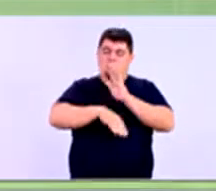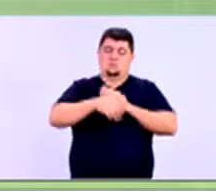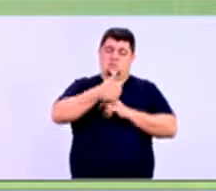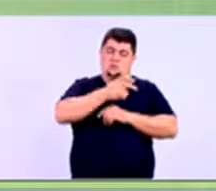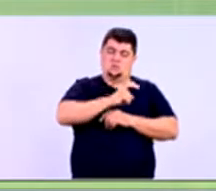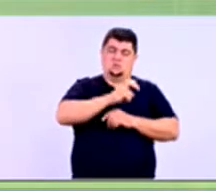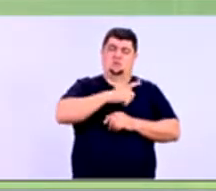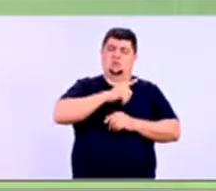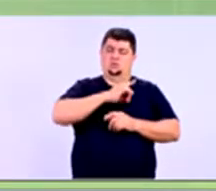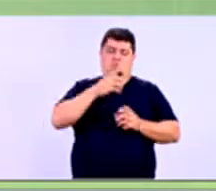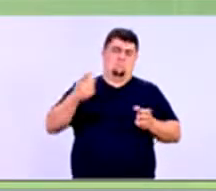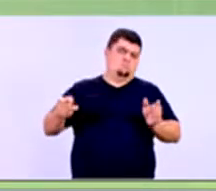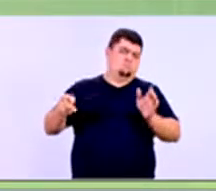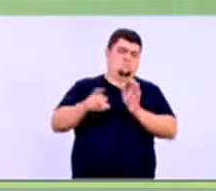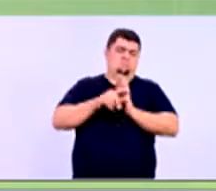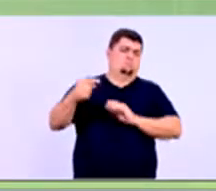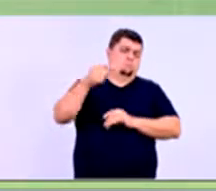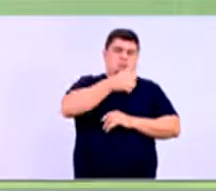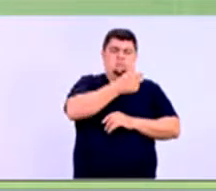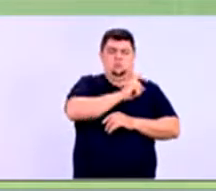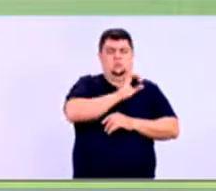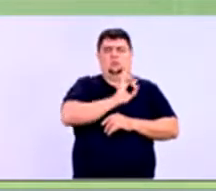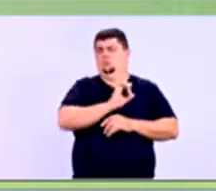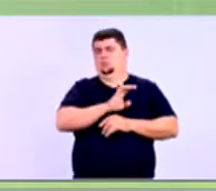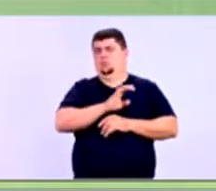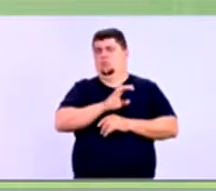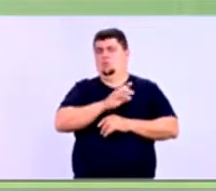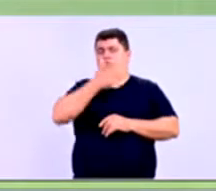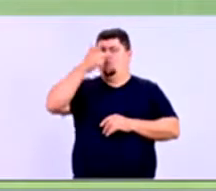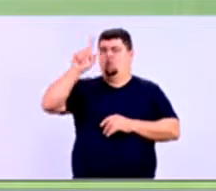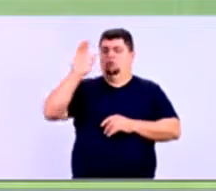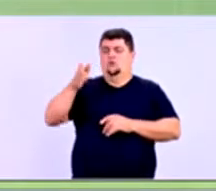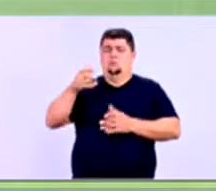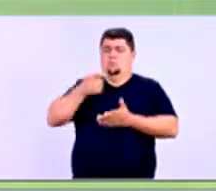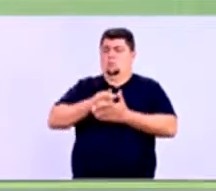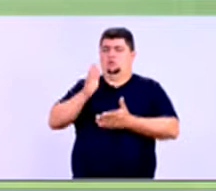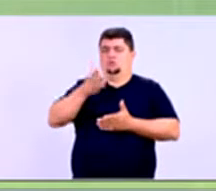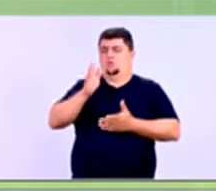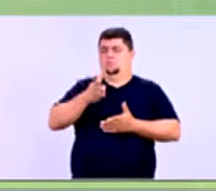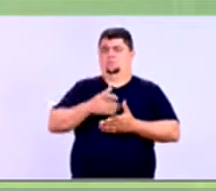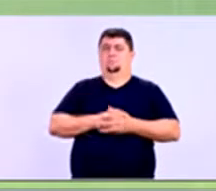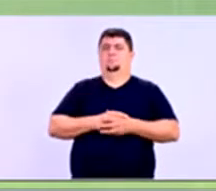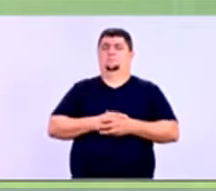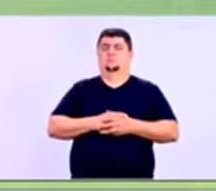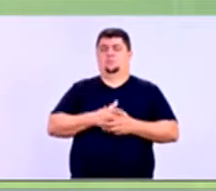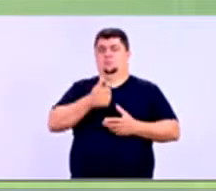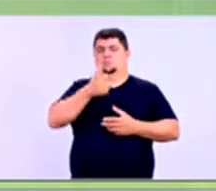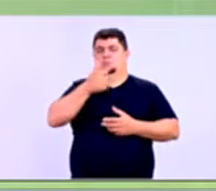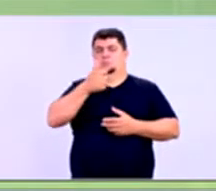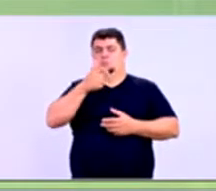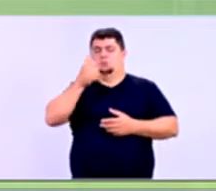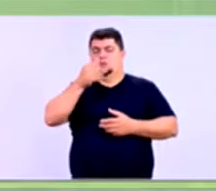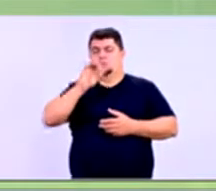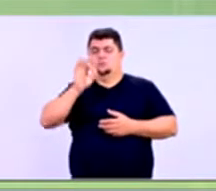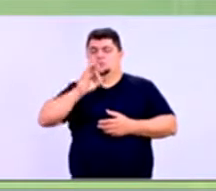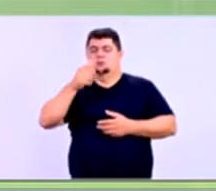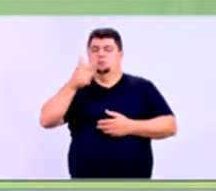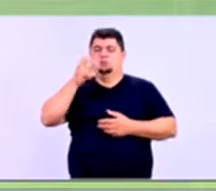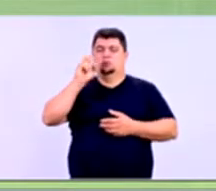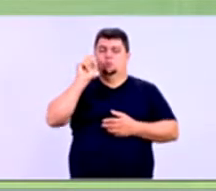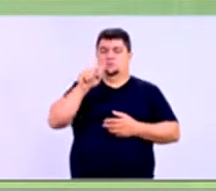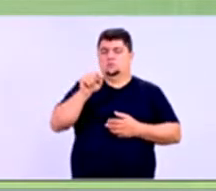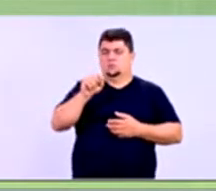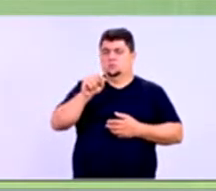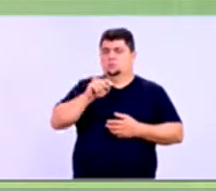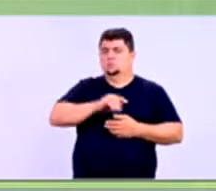estou devendo, literalmente, fora o que eu já paguei. Então, calculando 10% em cima